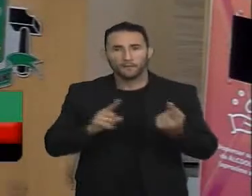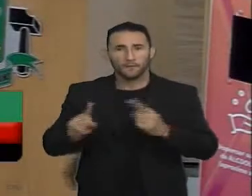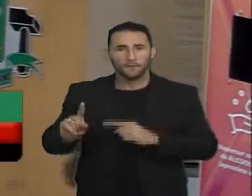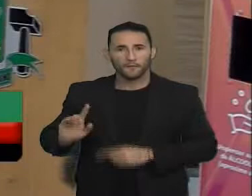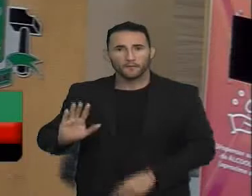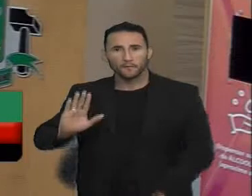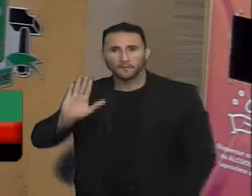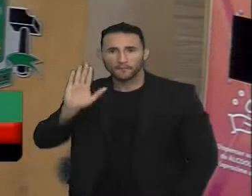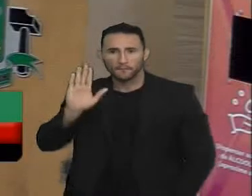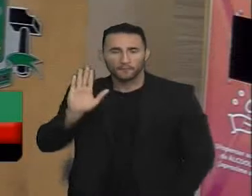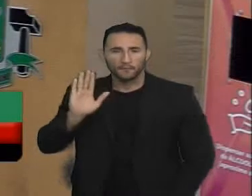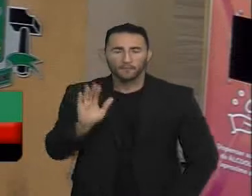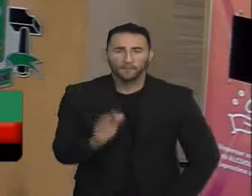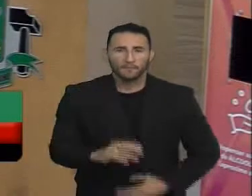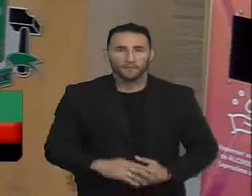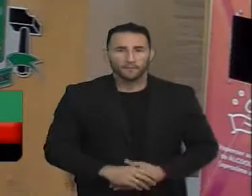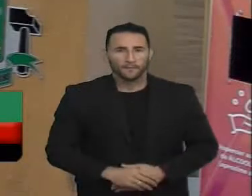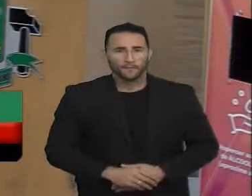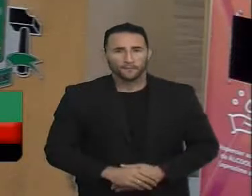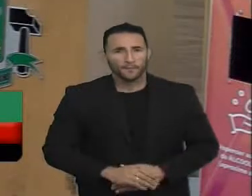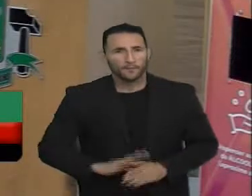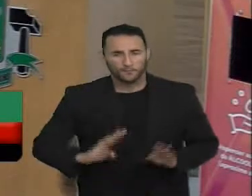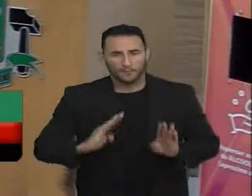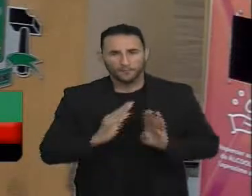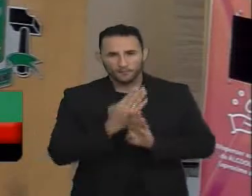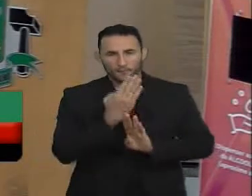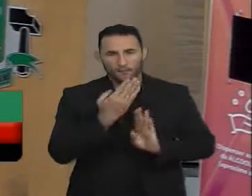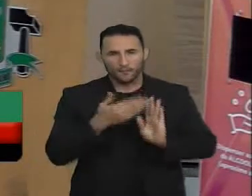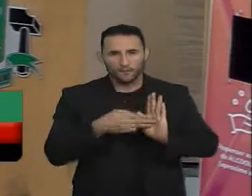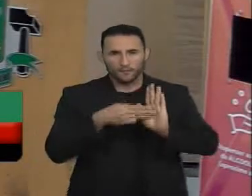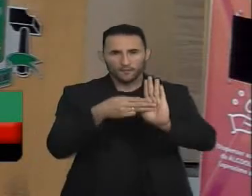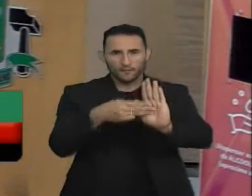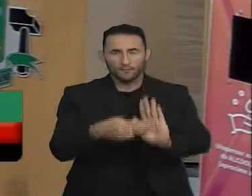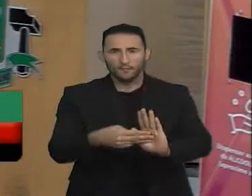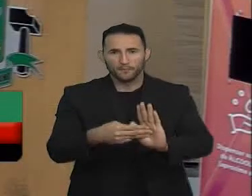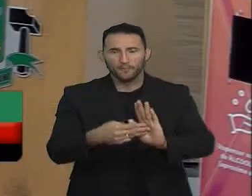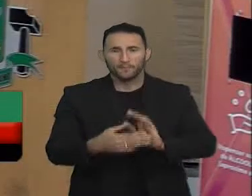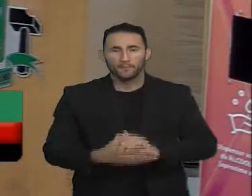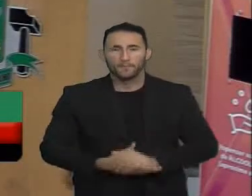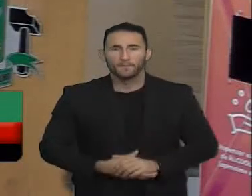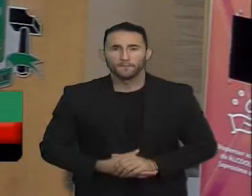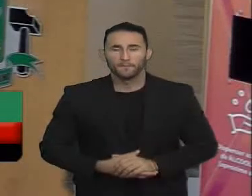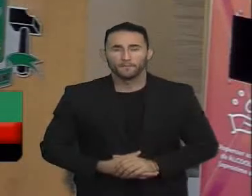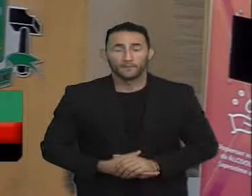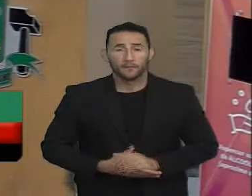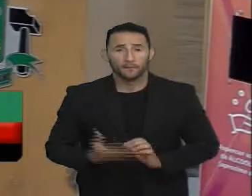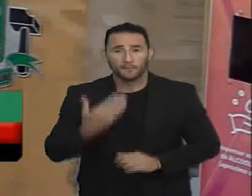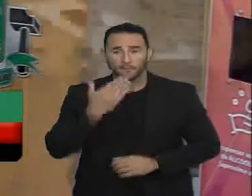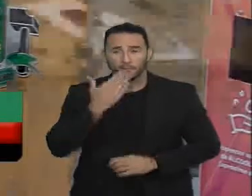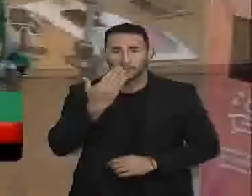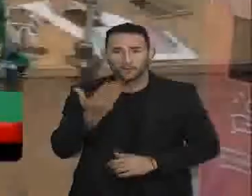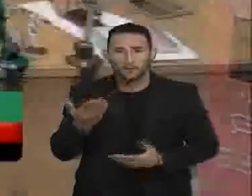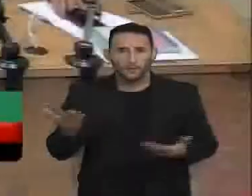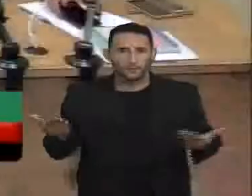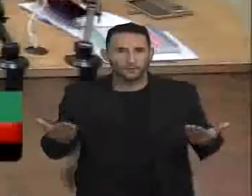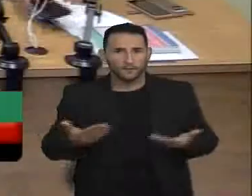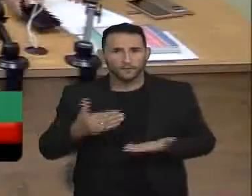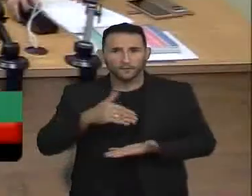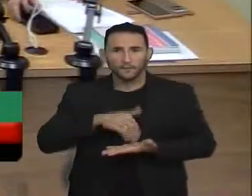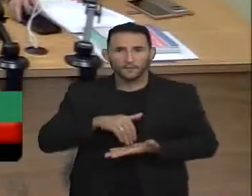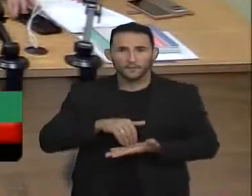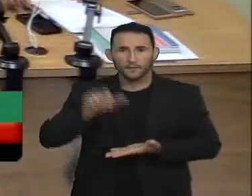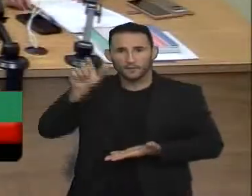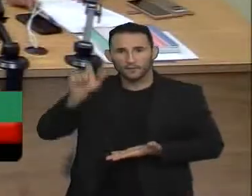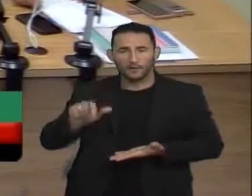contrários se manifestem. Está aprovada a moção. Solicito à senhora secretária